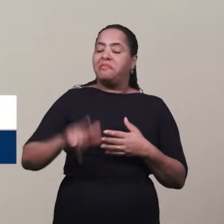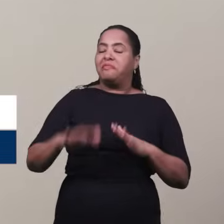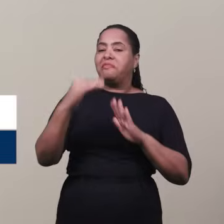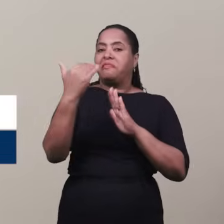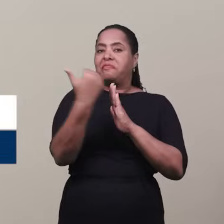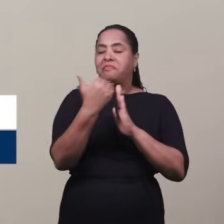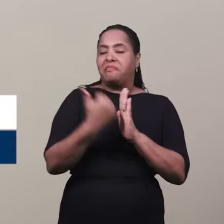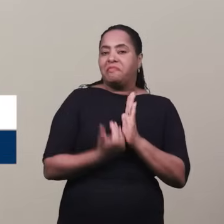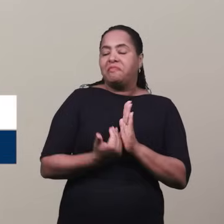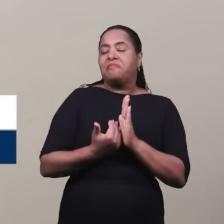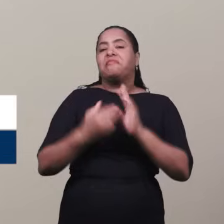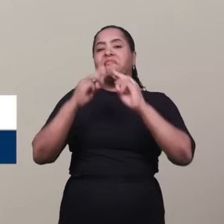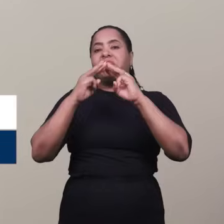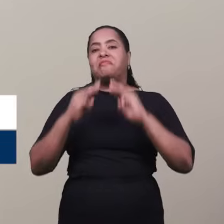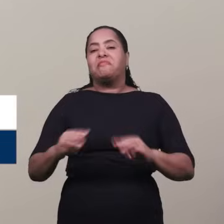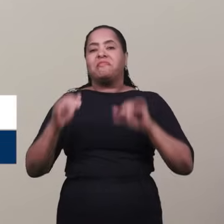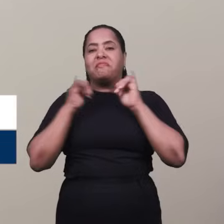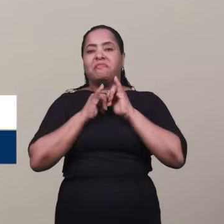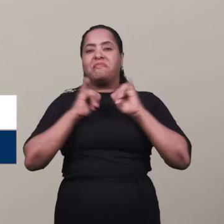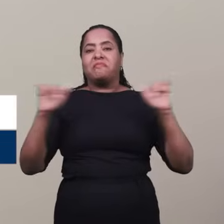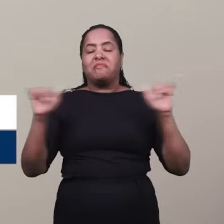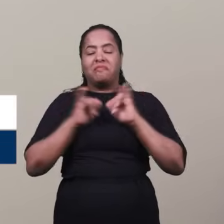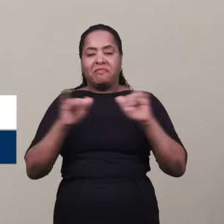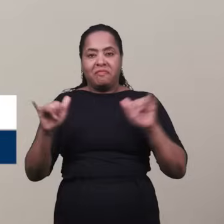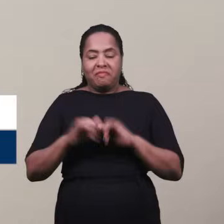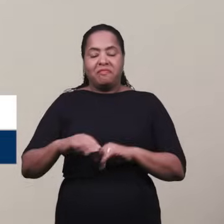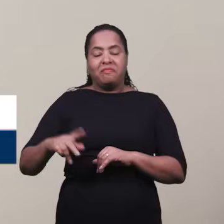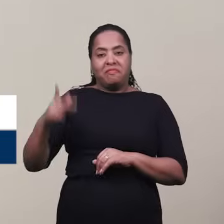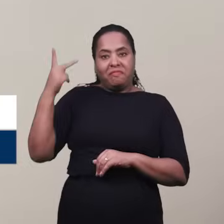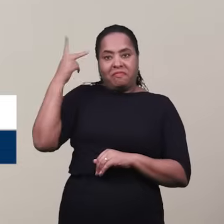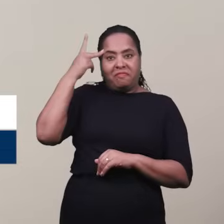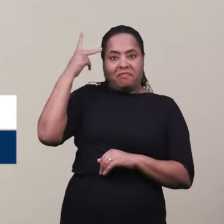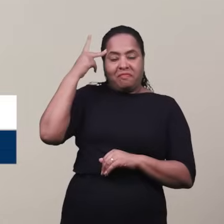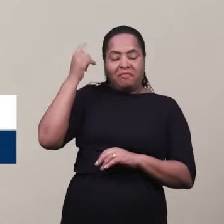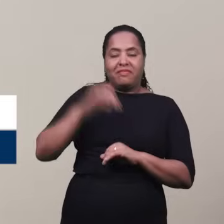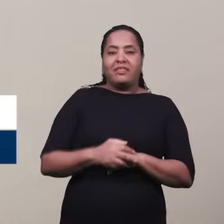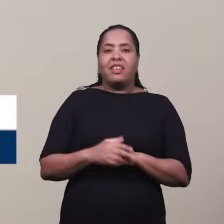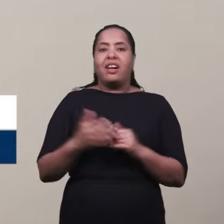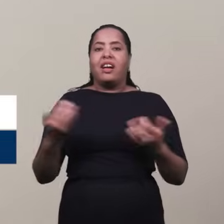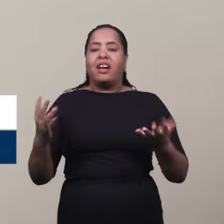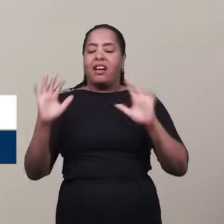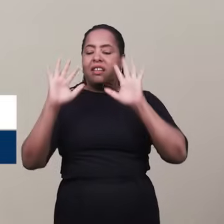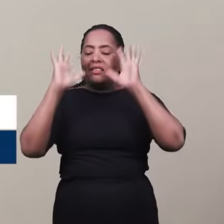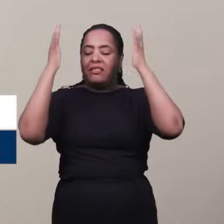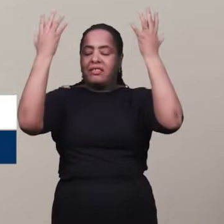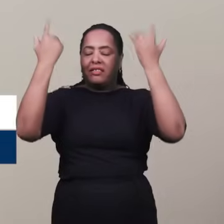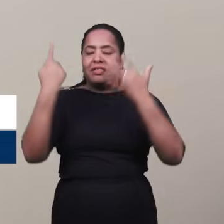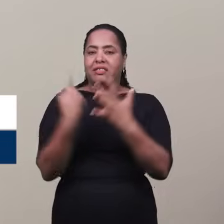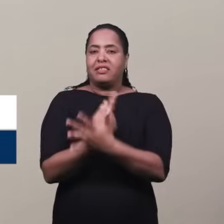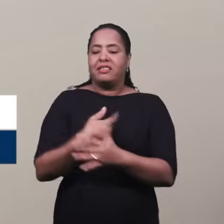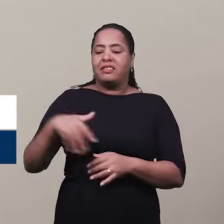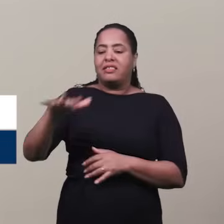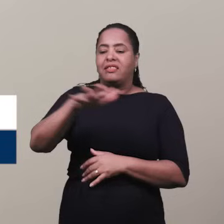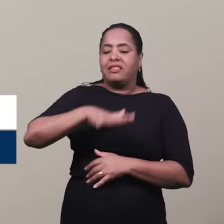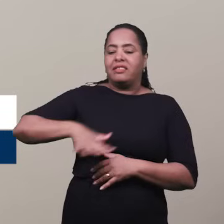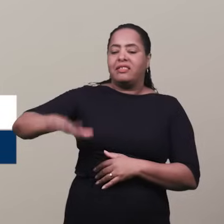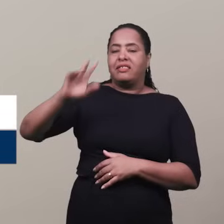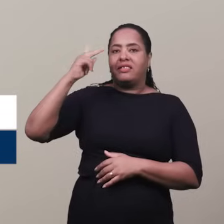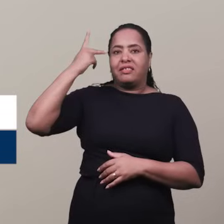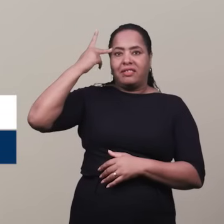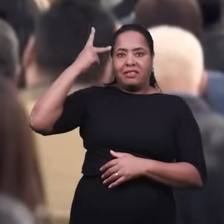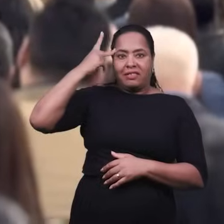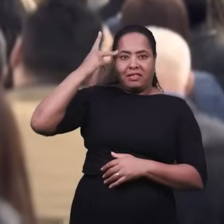do Manaí News, trazendo as notícias do estado de São Paulo. Nós vamos começar com os eventos ocorridos da região da Grande